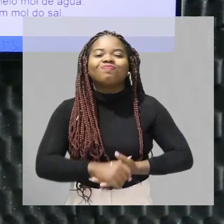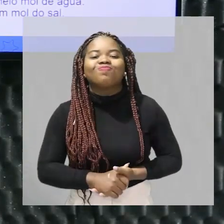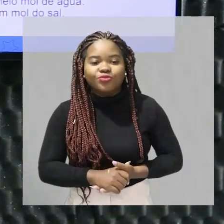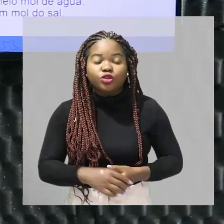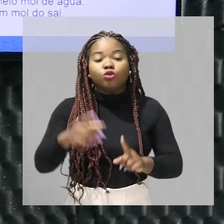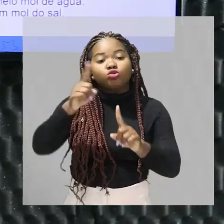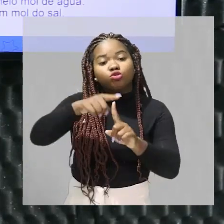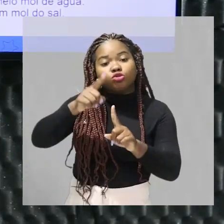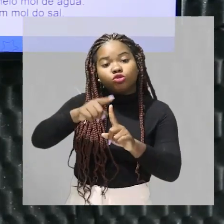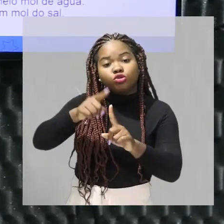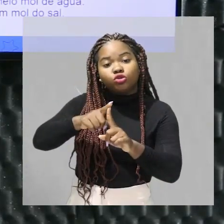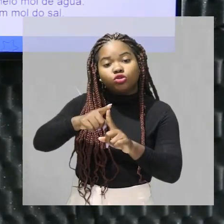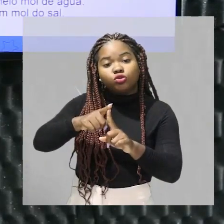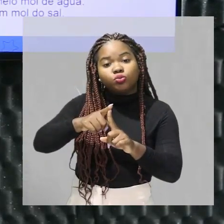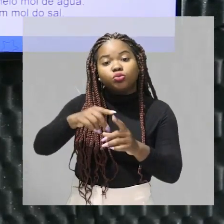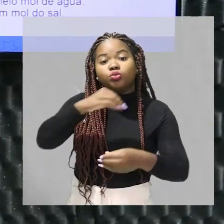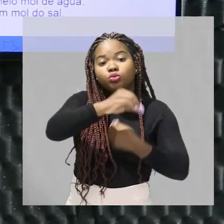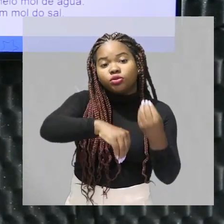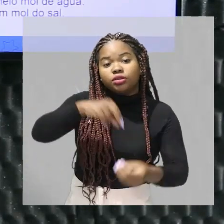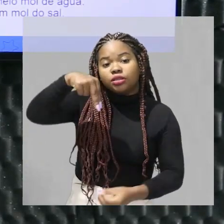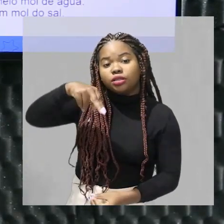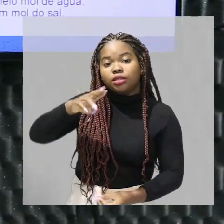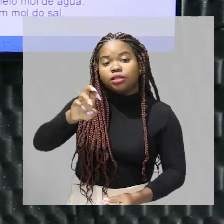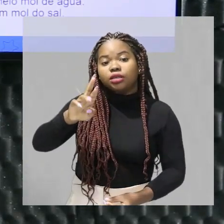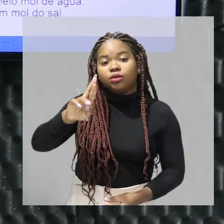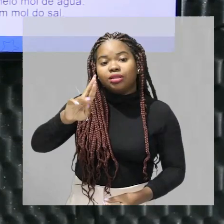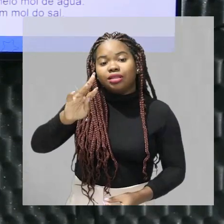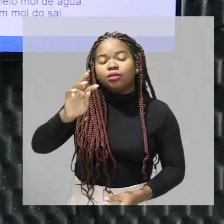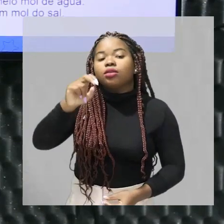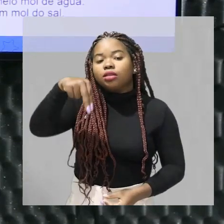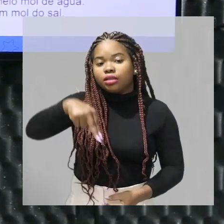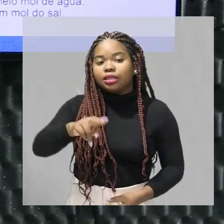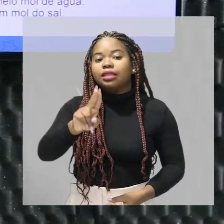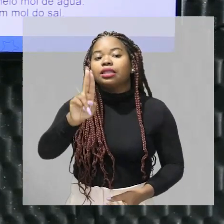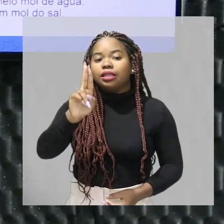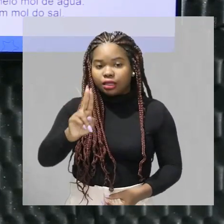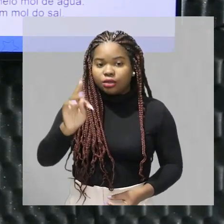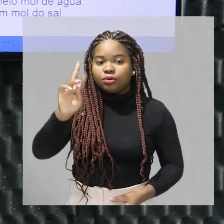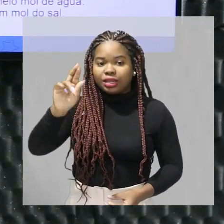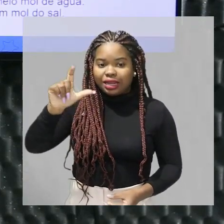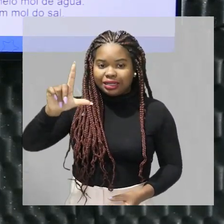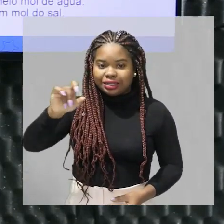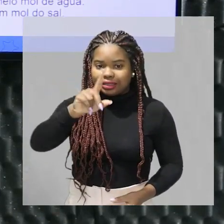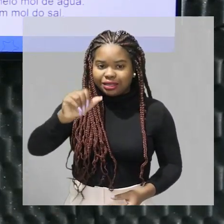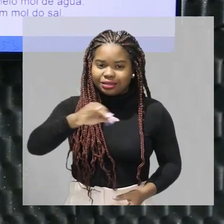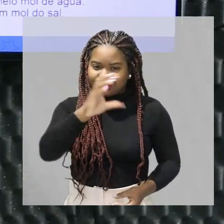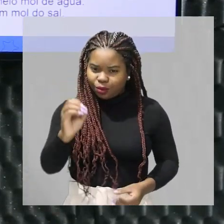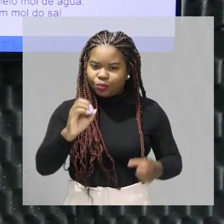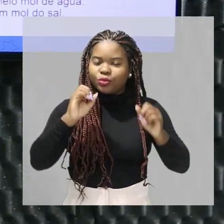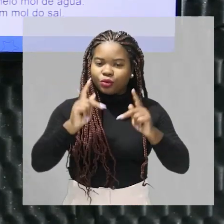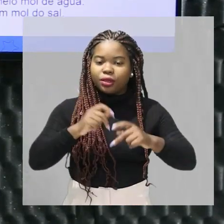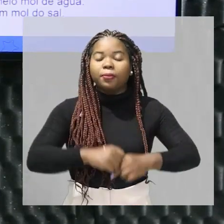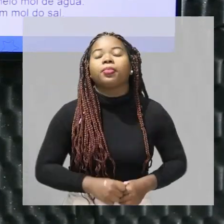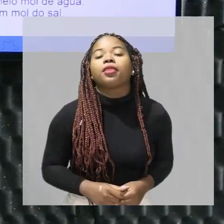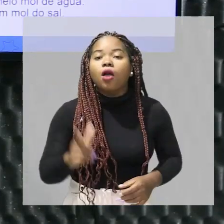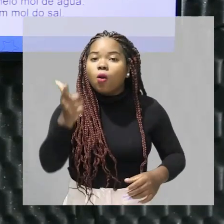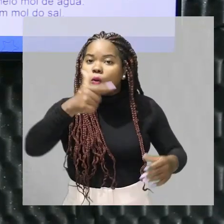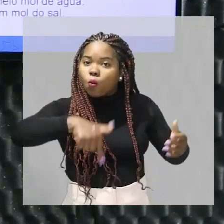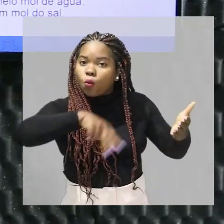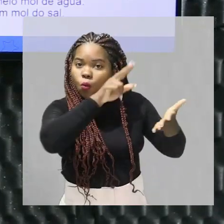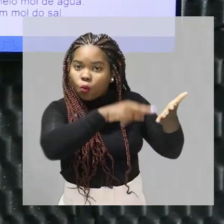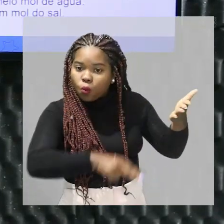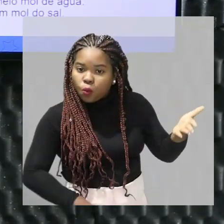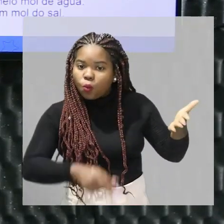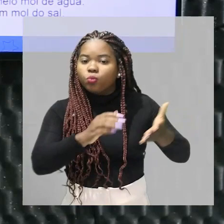neutralização. Ponto, ok? Informação importante, reação de neutralização. Ok, turminha? Vamos continuar.